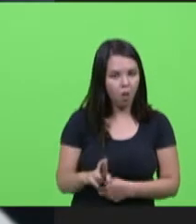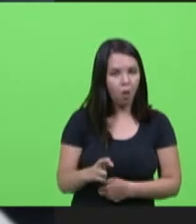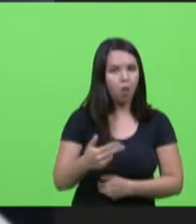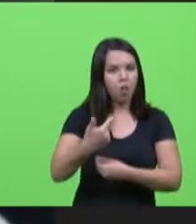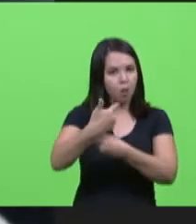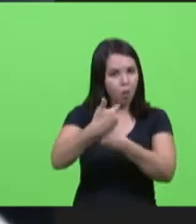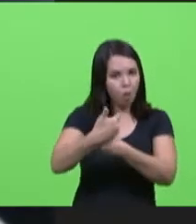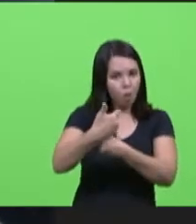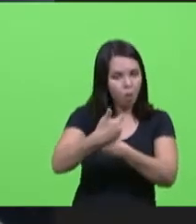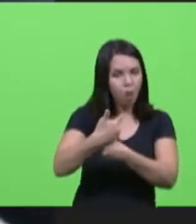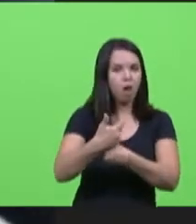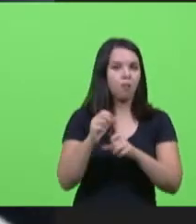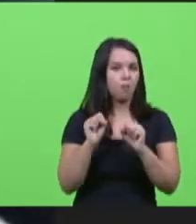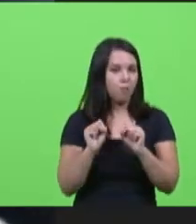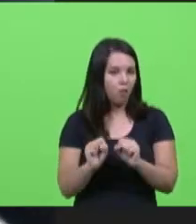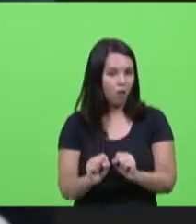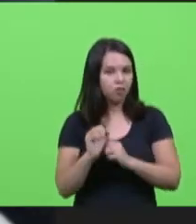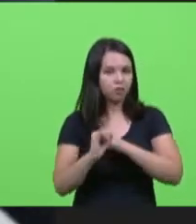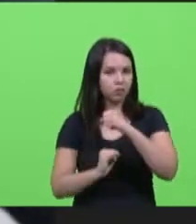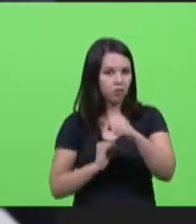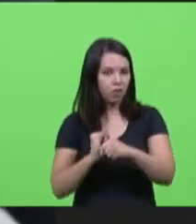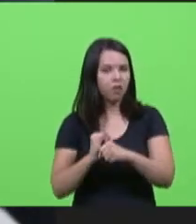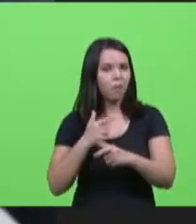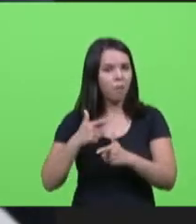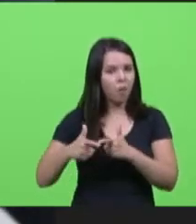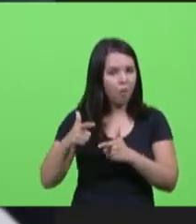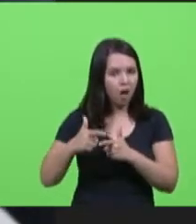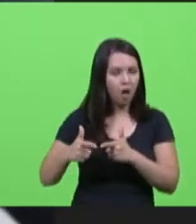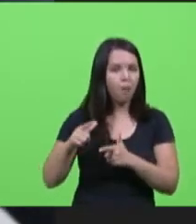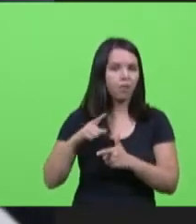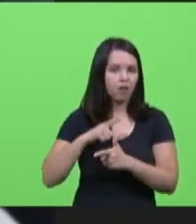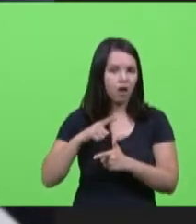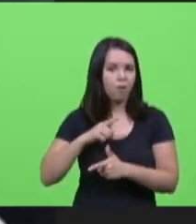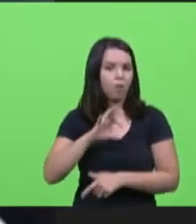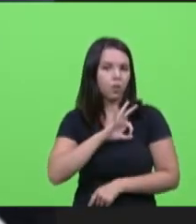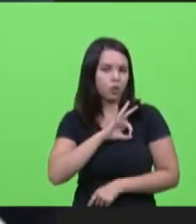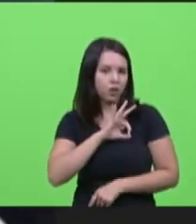vezes criando situações para com aquelas pessoas